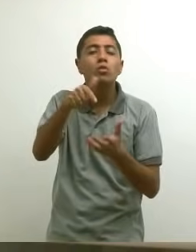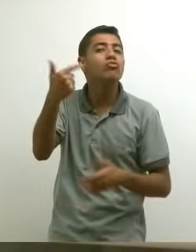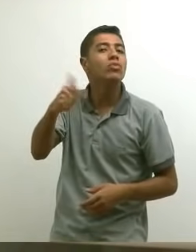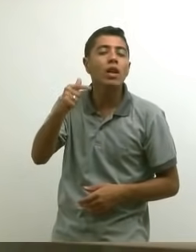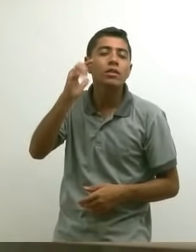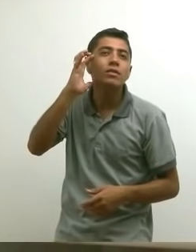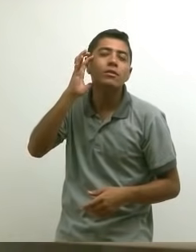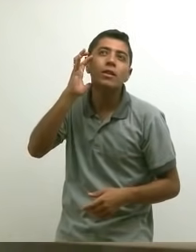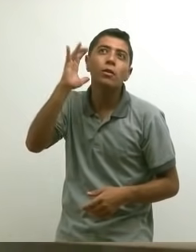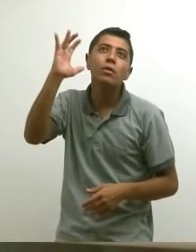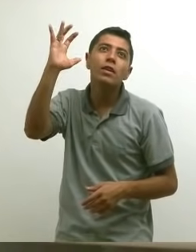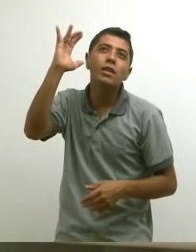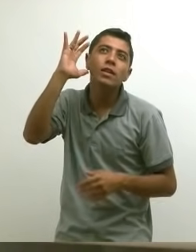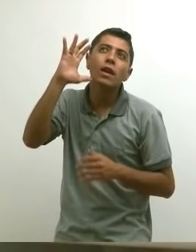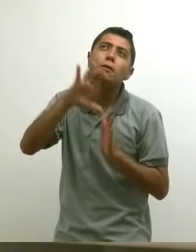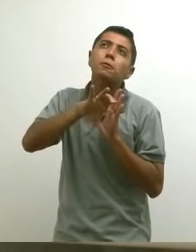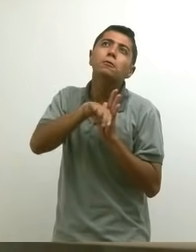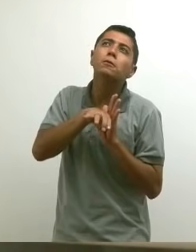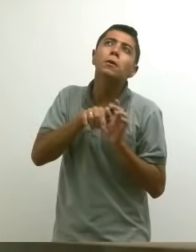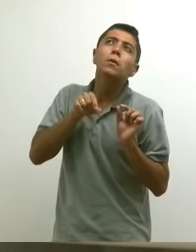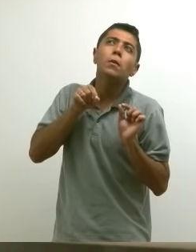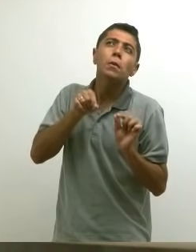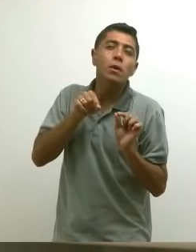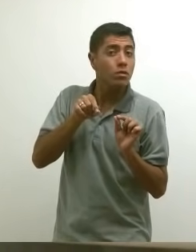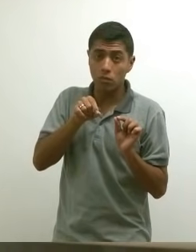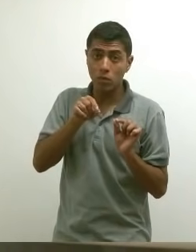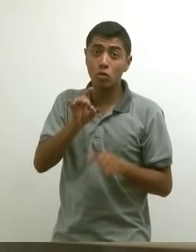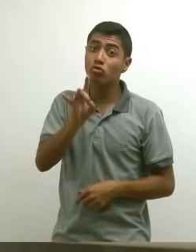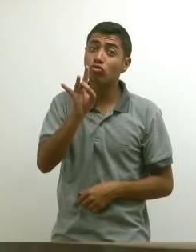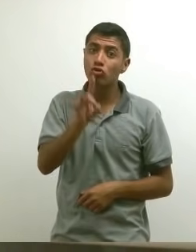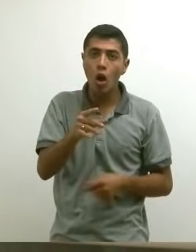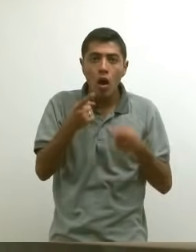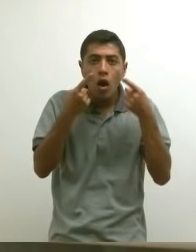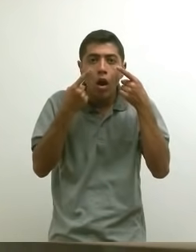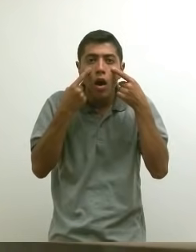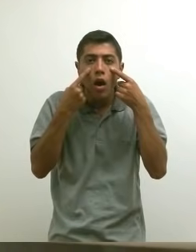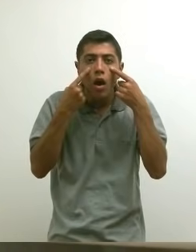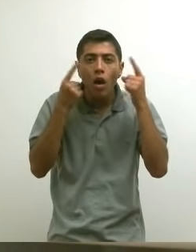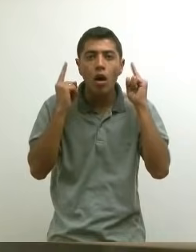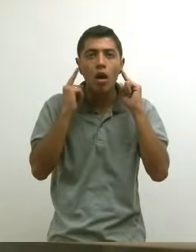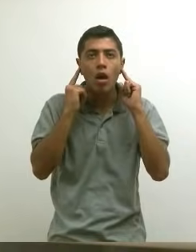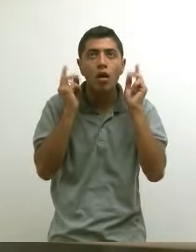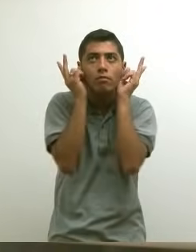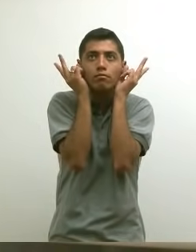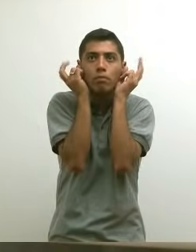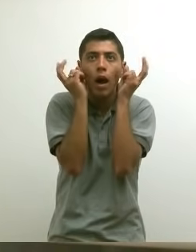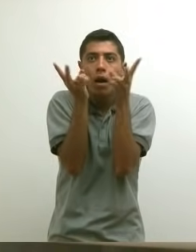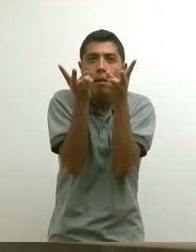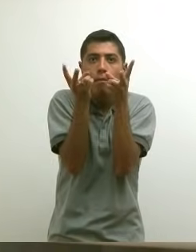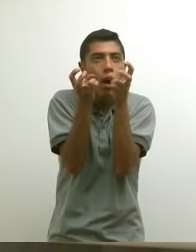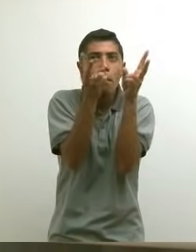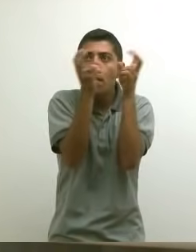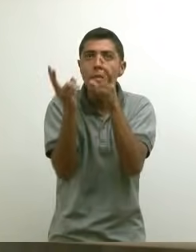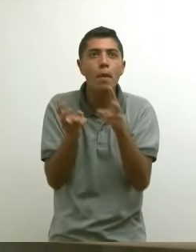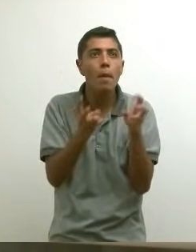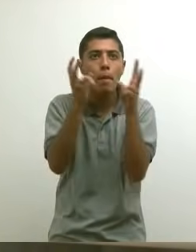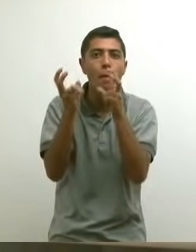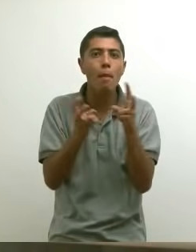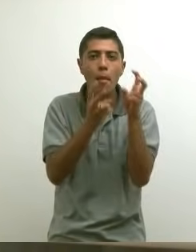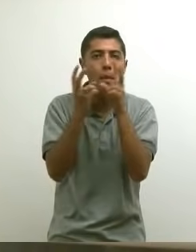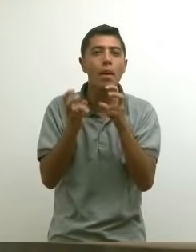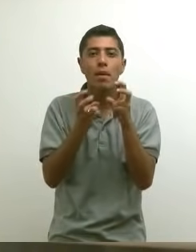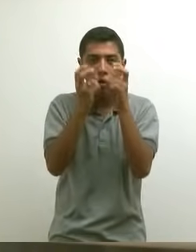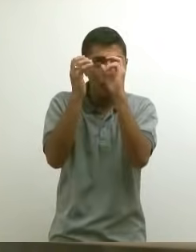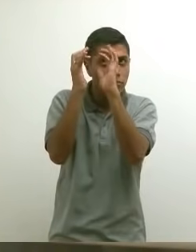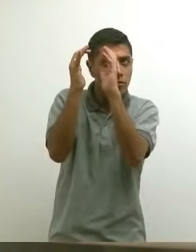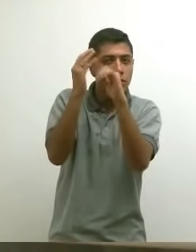ela tem a percepção sensorial fenomenológica da realidade e é muito